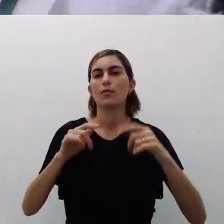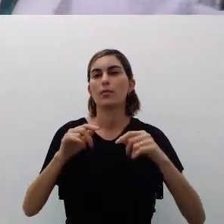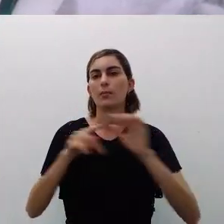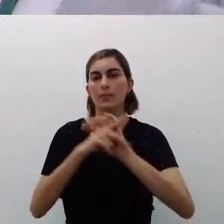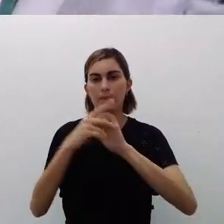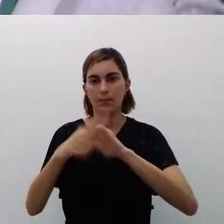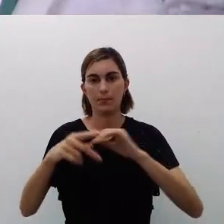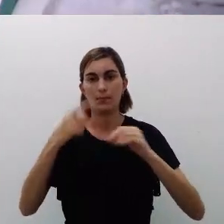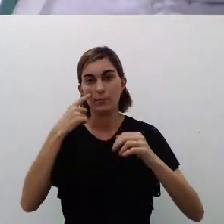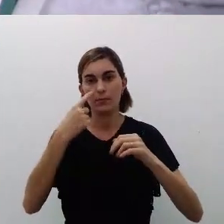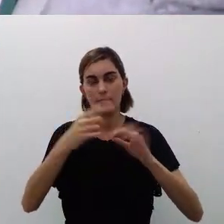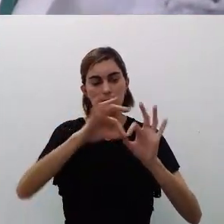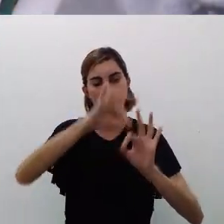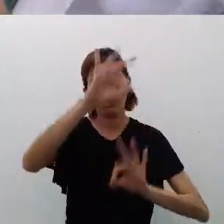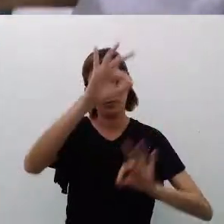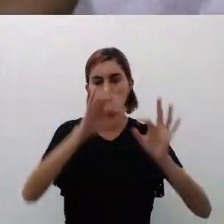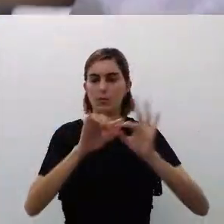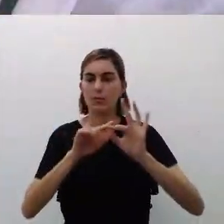alinhamento aqui, né?